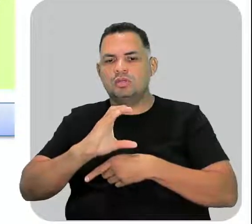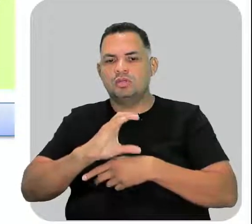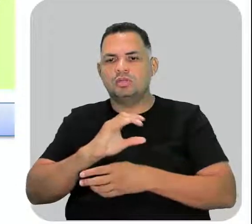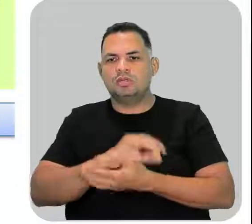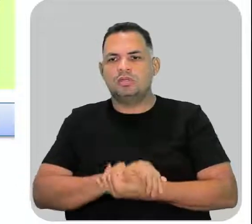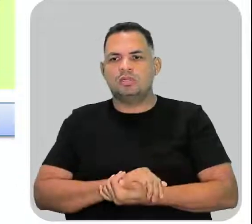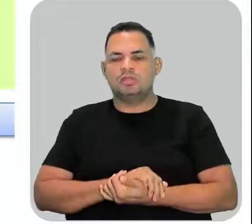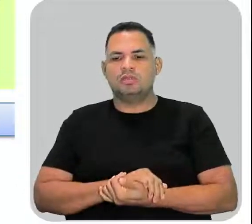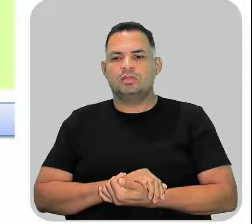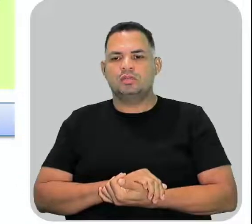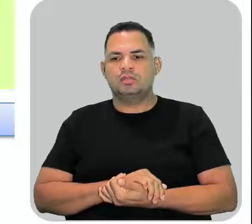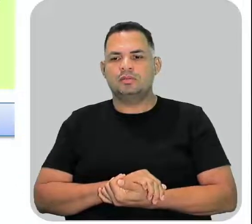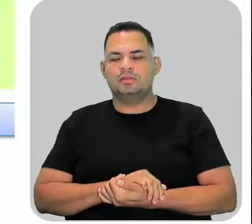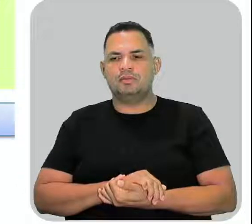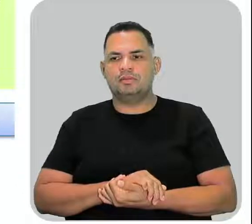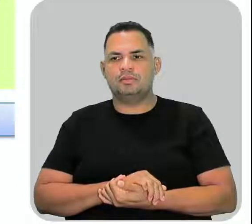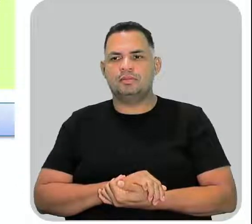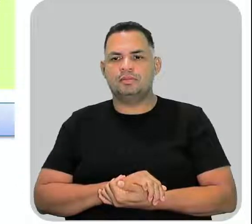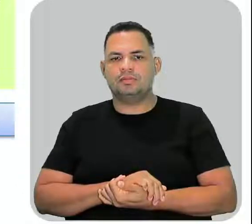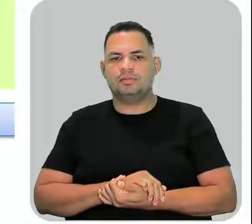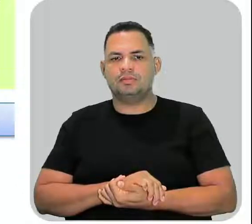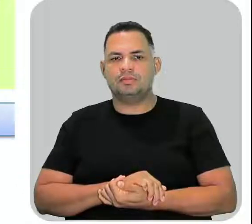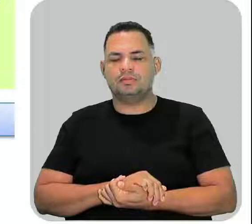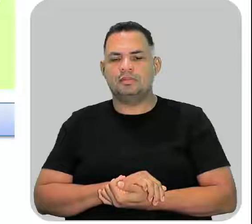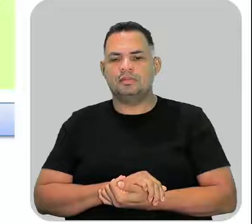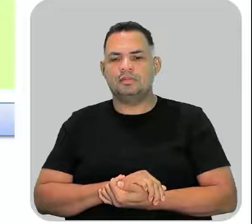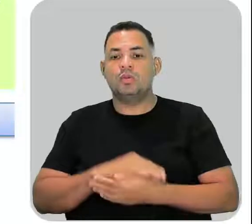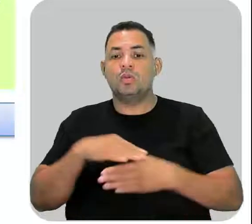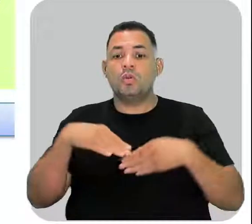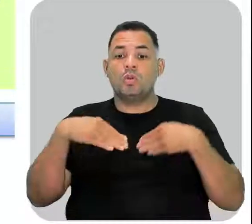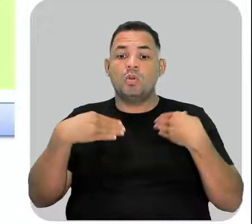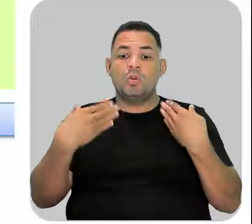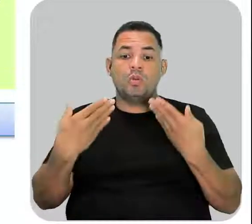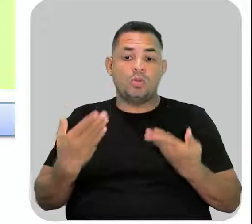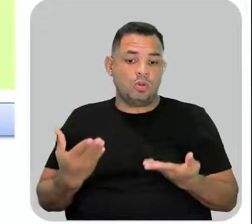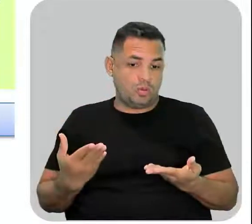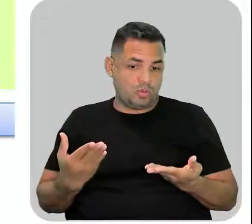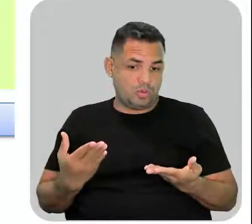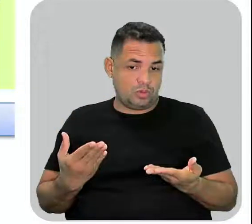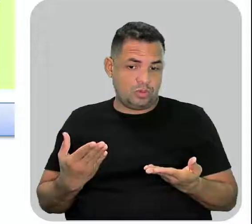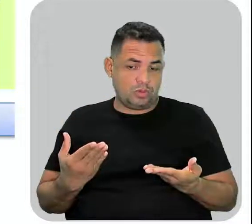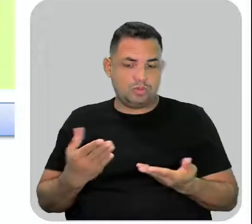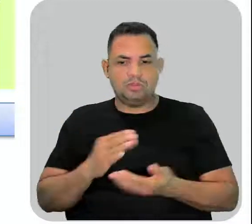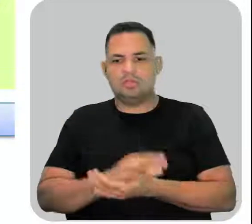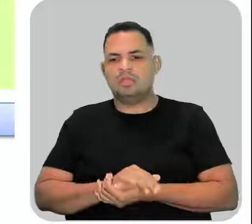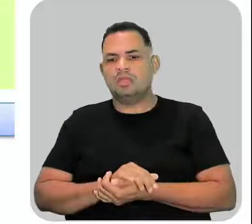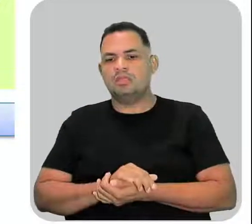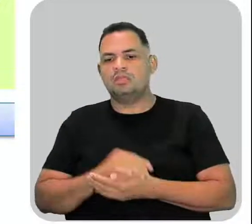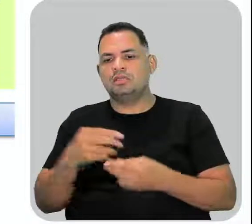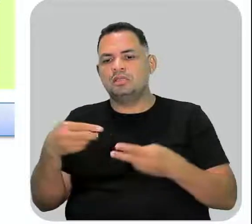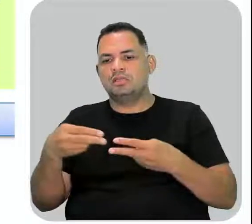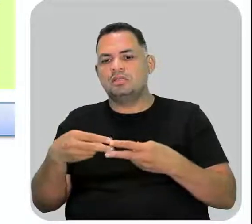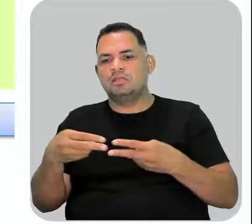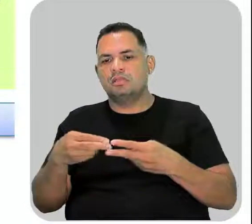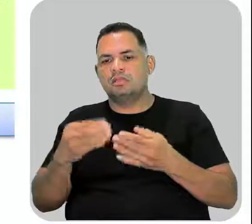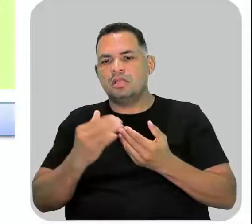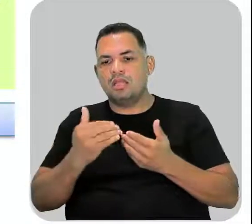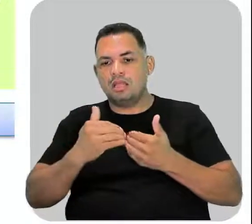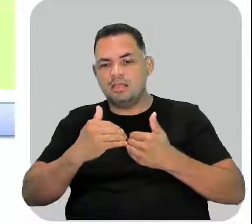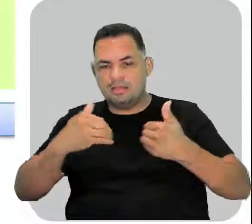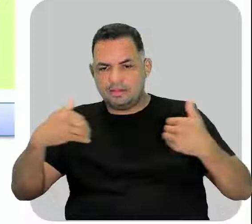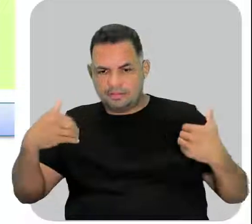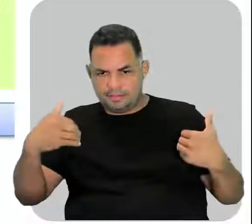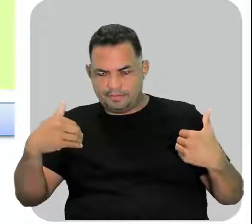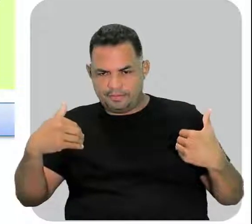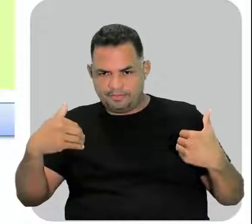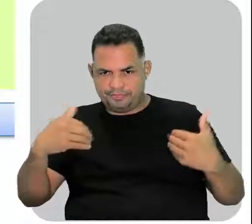um carbono insaturado. Quando essa ligação dupla é rompida, percebam que nós temos